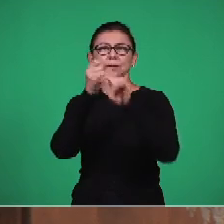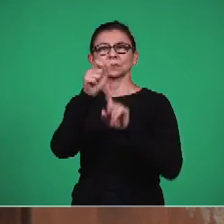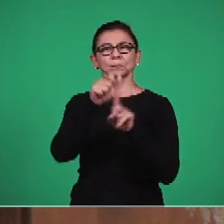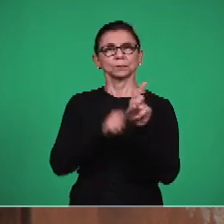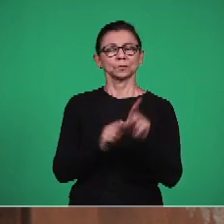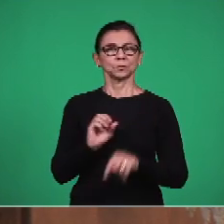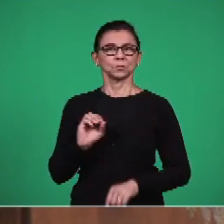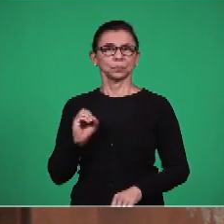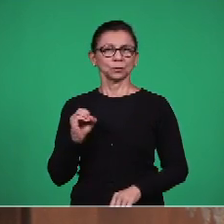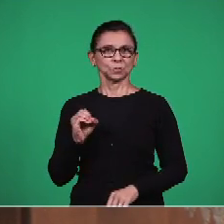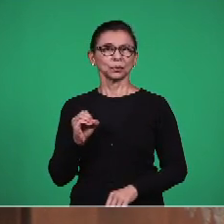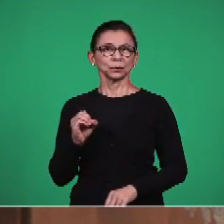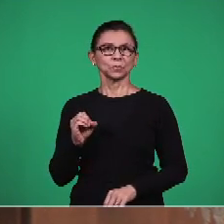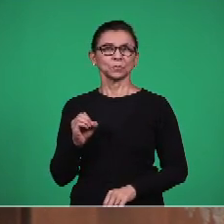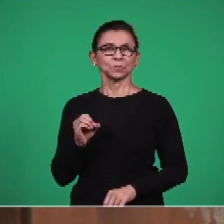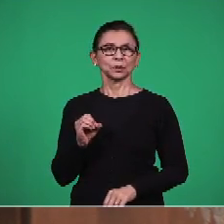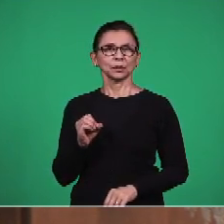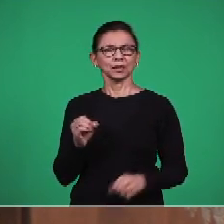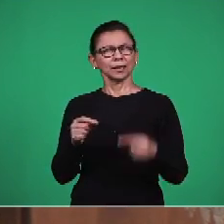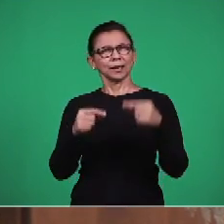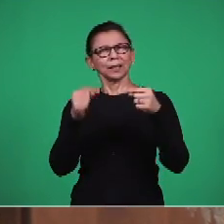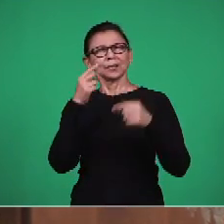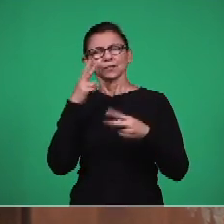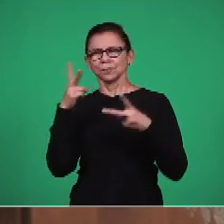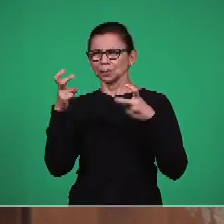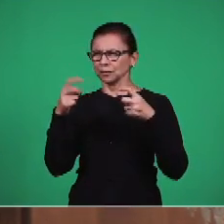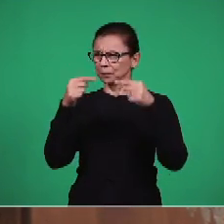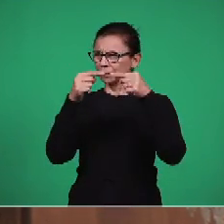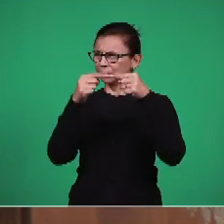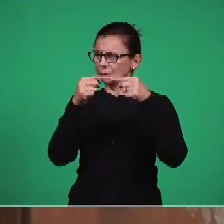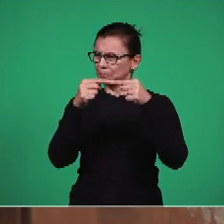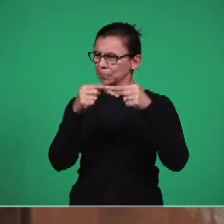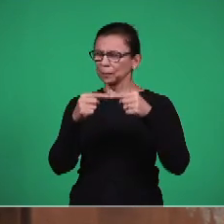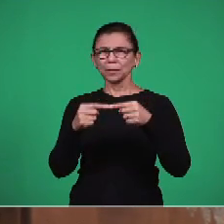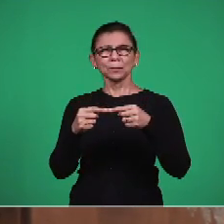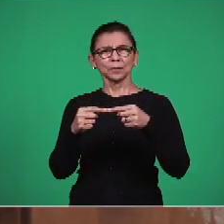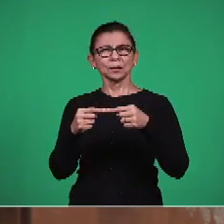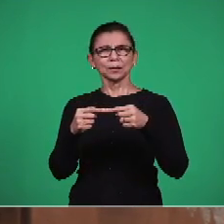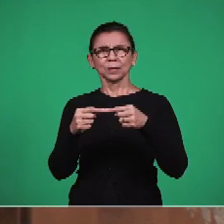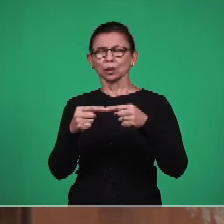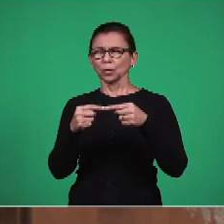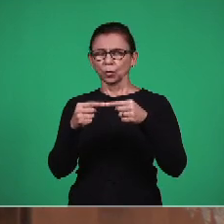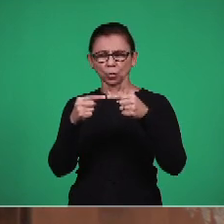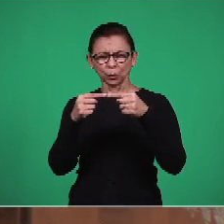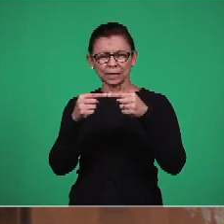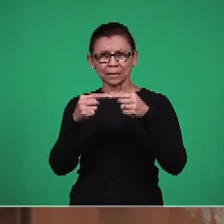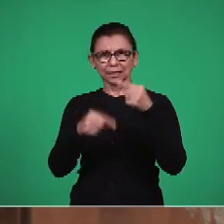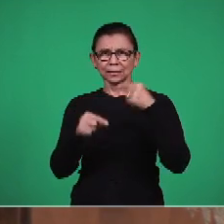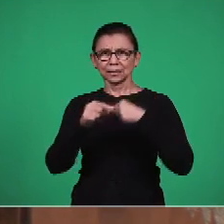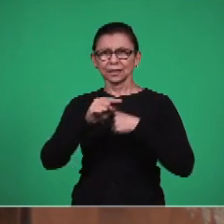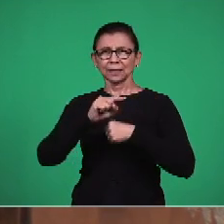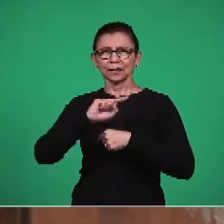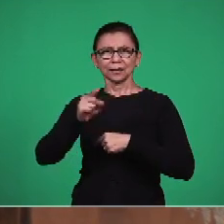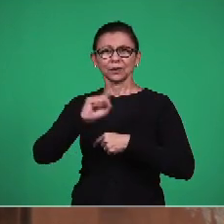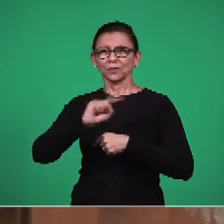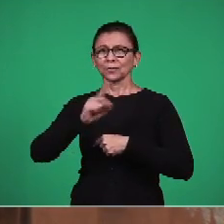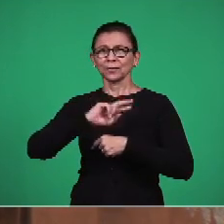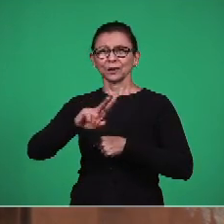ver que não há coincidência, mas existe aquilo que é profético, a obra do Espírito